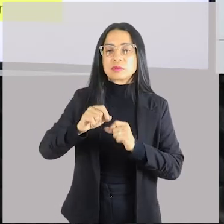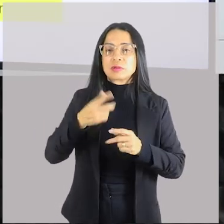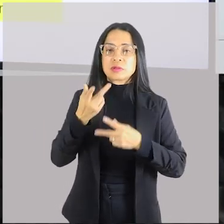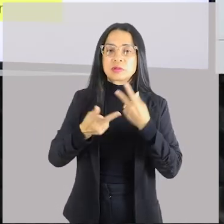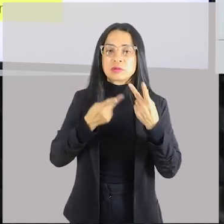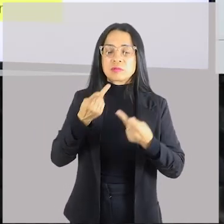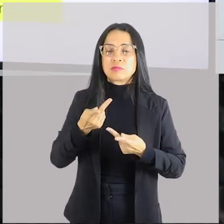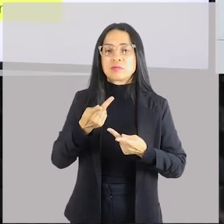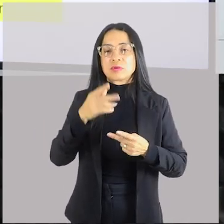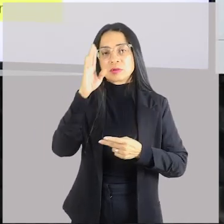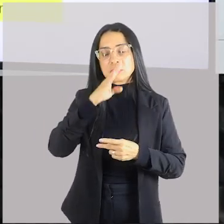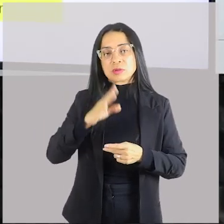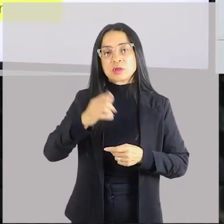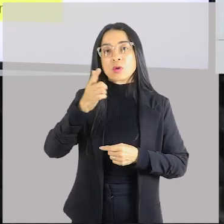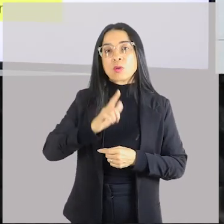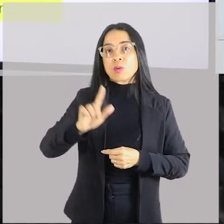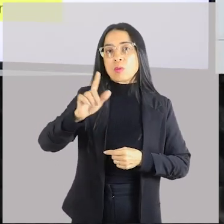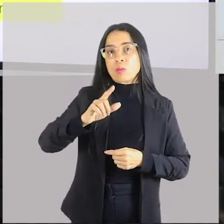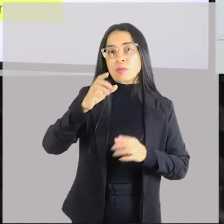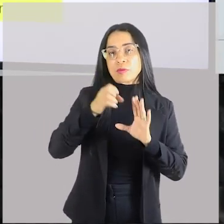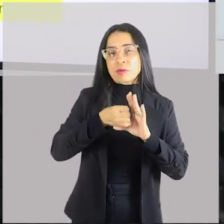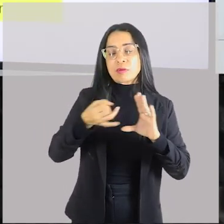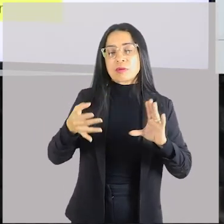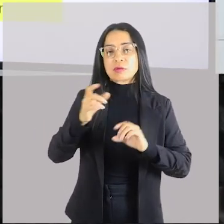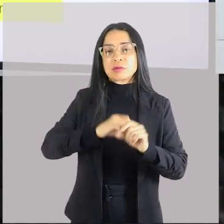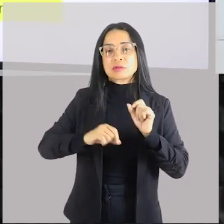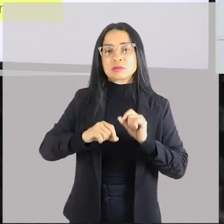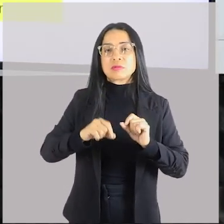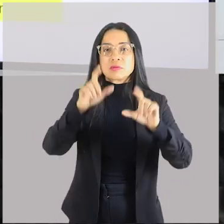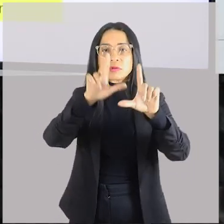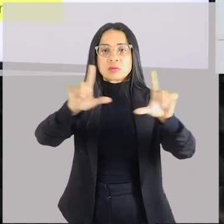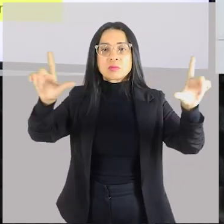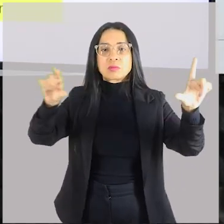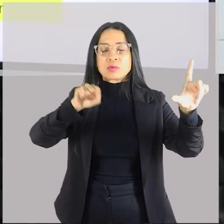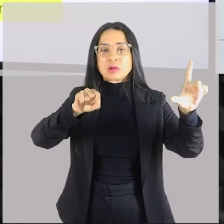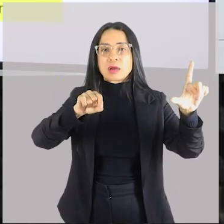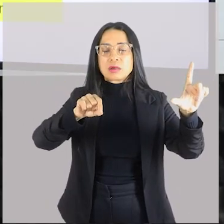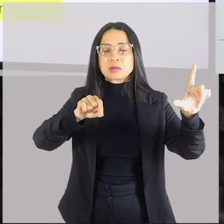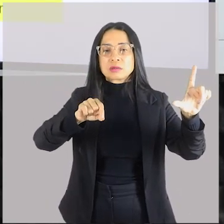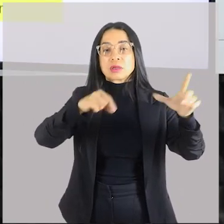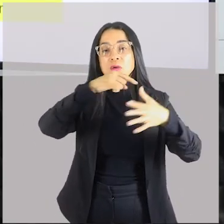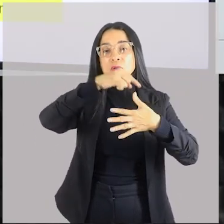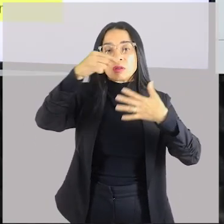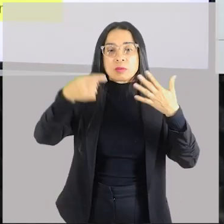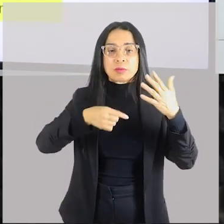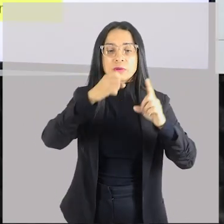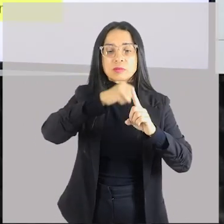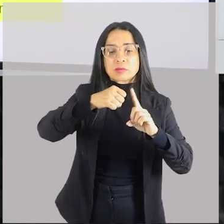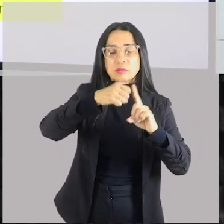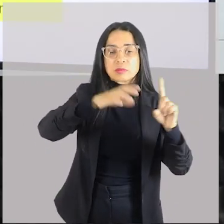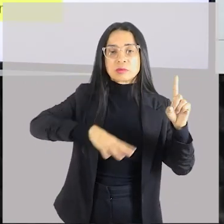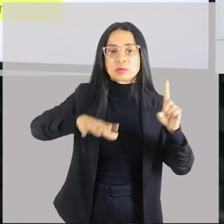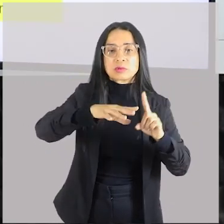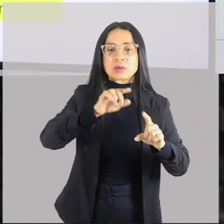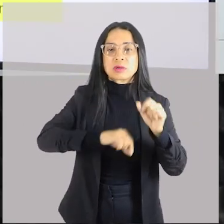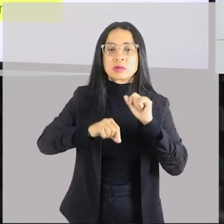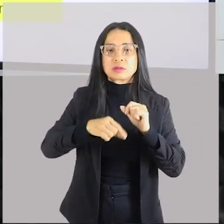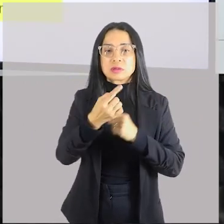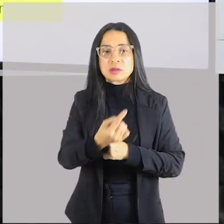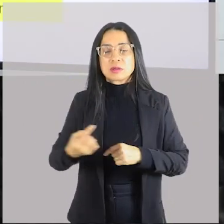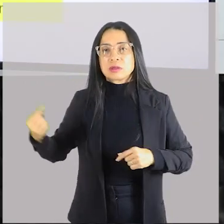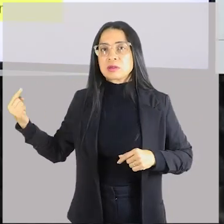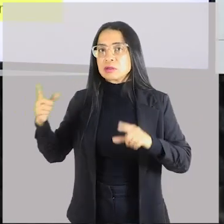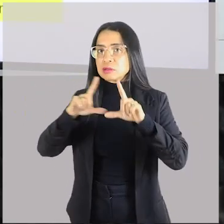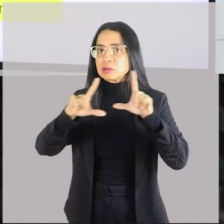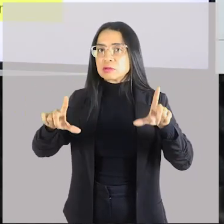Brasil com uma outra característica né Ele já fala murais o aspecto dele é muito social o quadro dos retirantes já é baseado numa visão de um